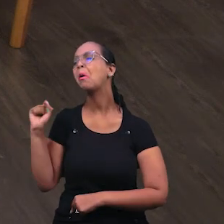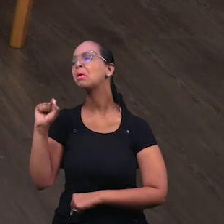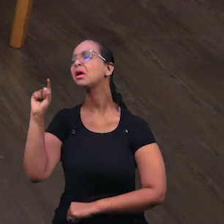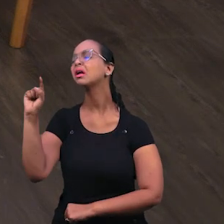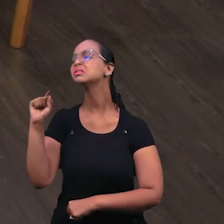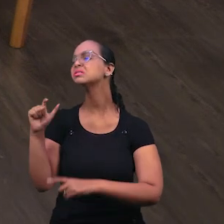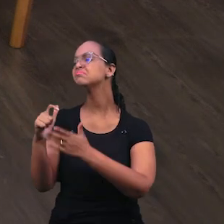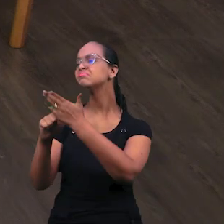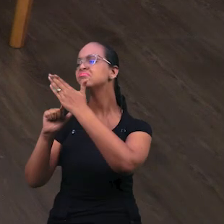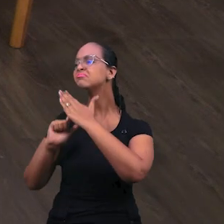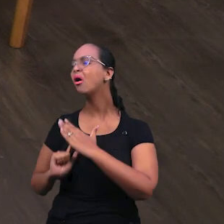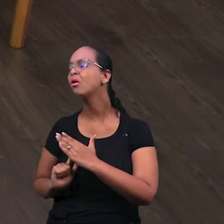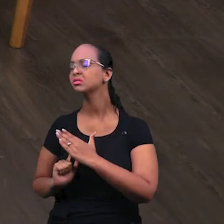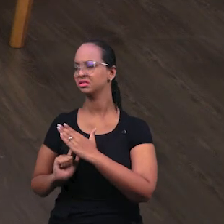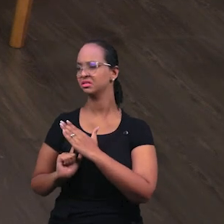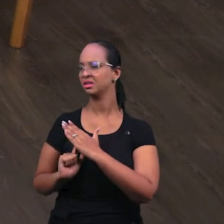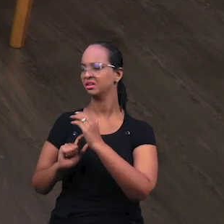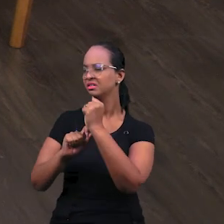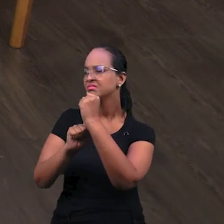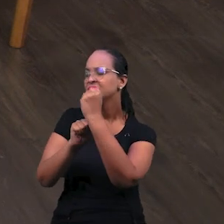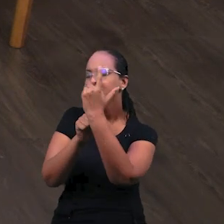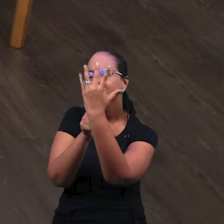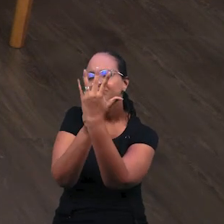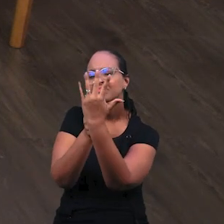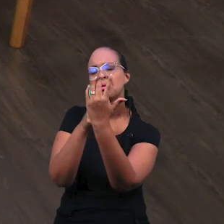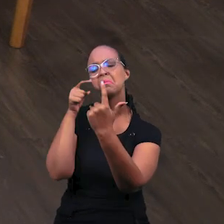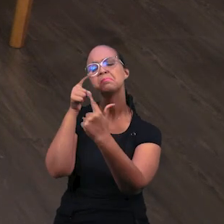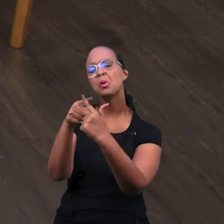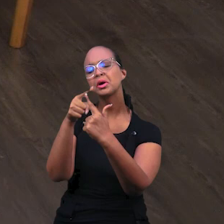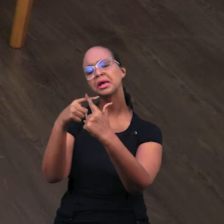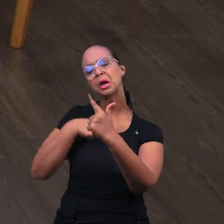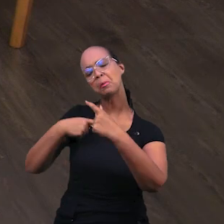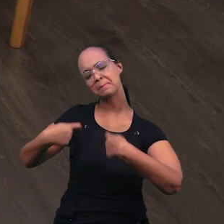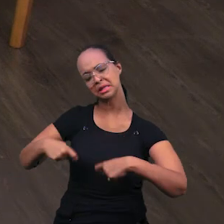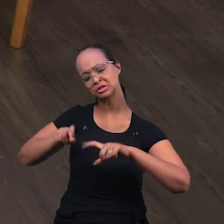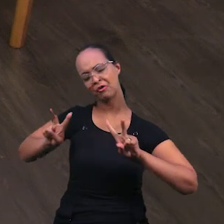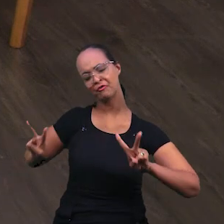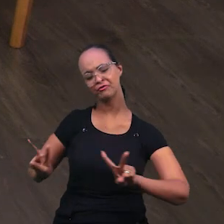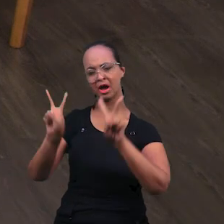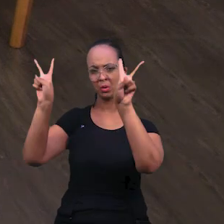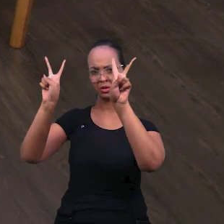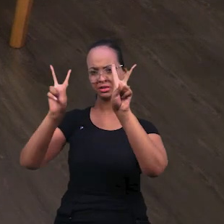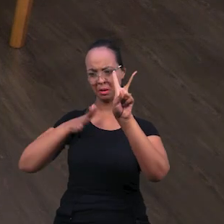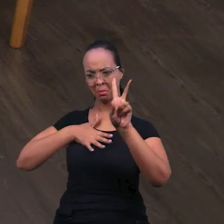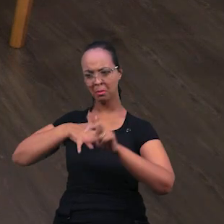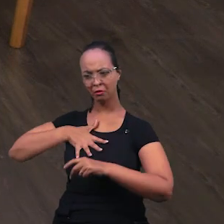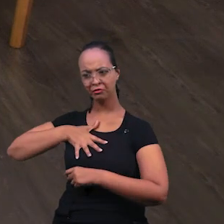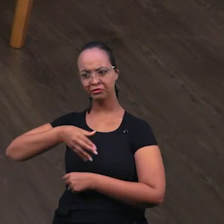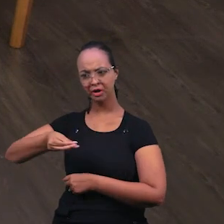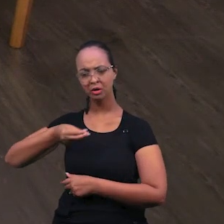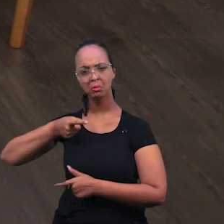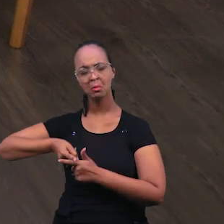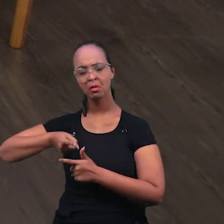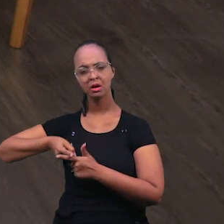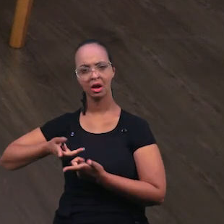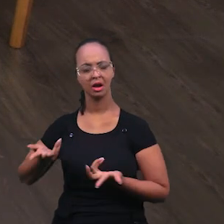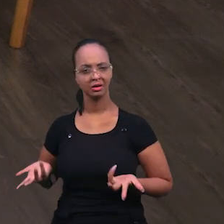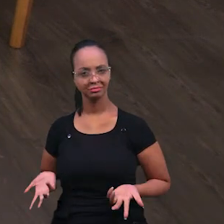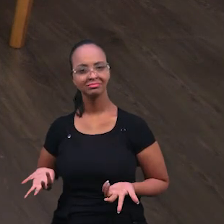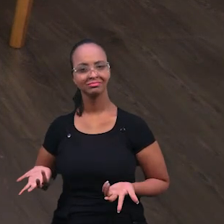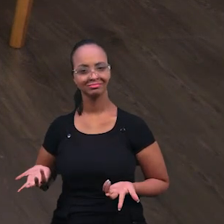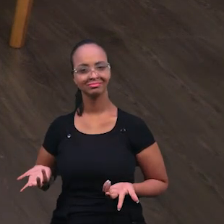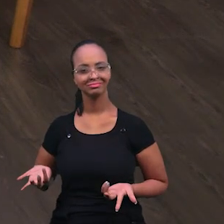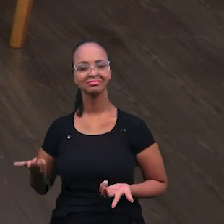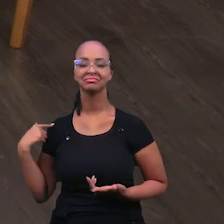que elas têm, o que elas escondem e por que eu tenho que valorizar isso para o meu filho? Então, nós